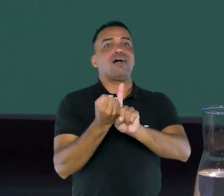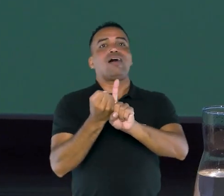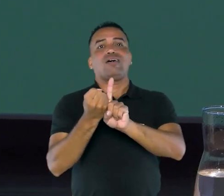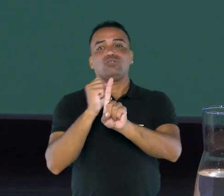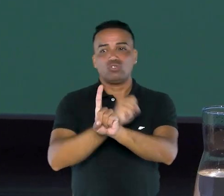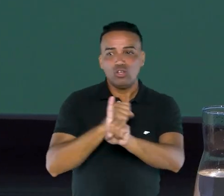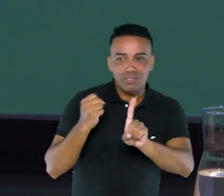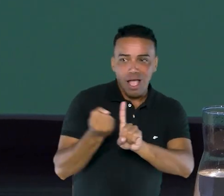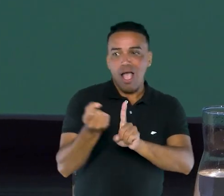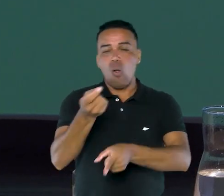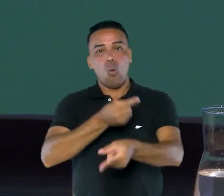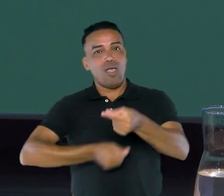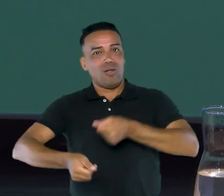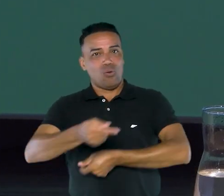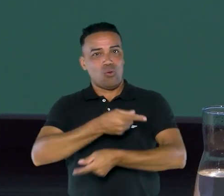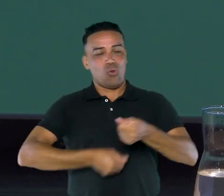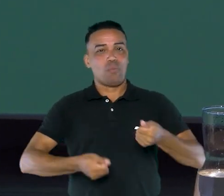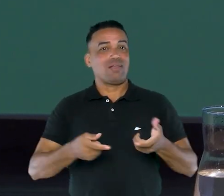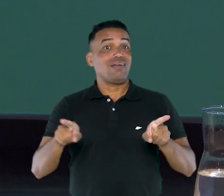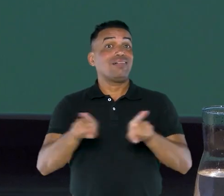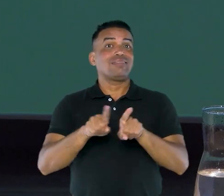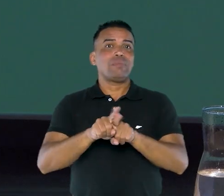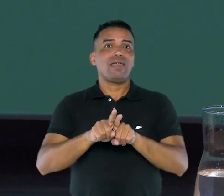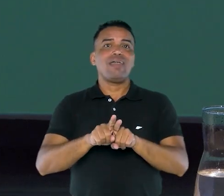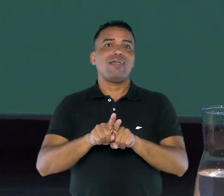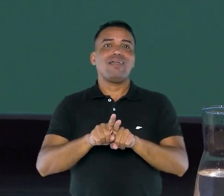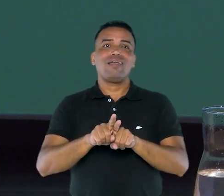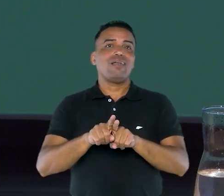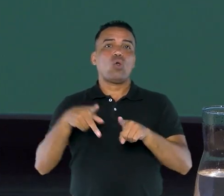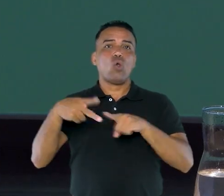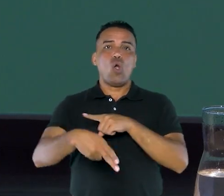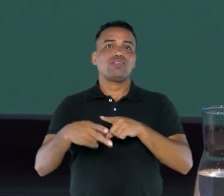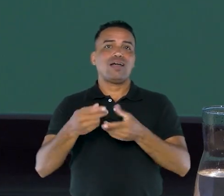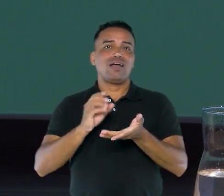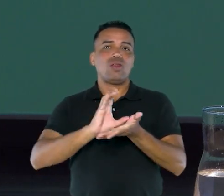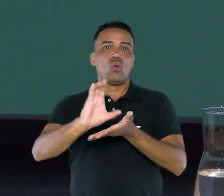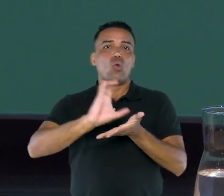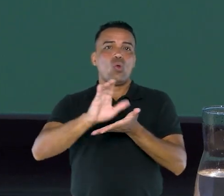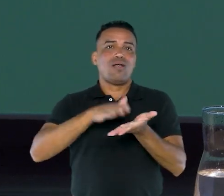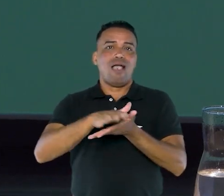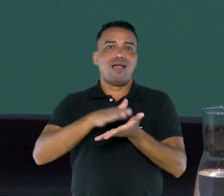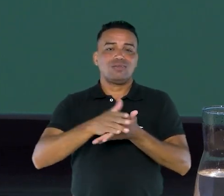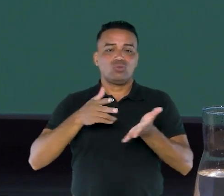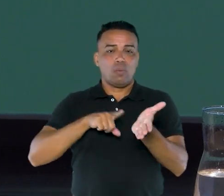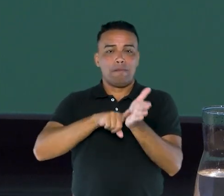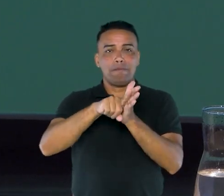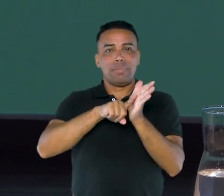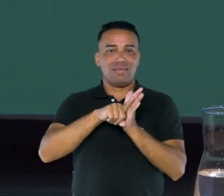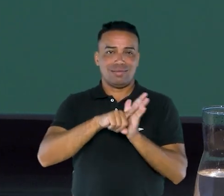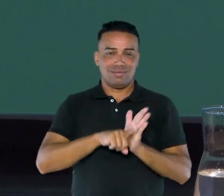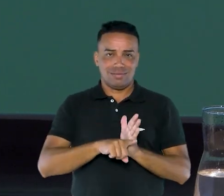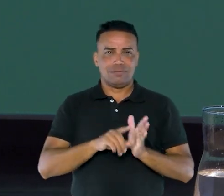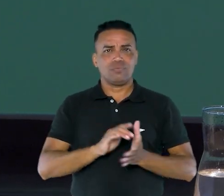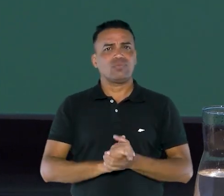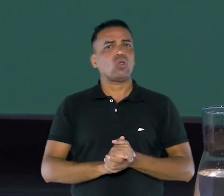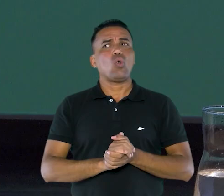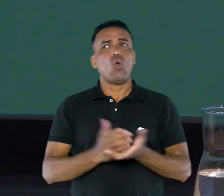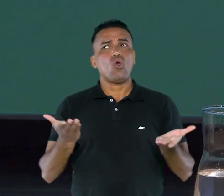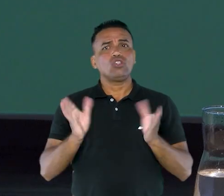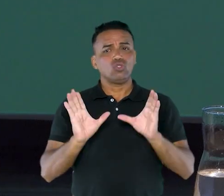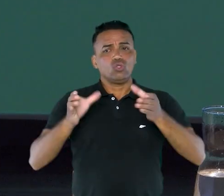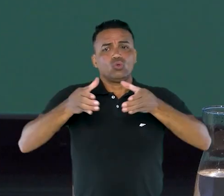social, socioeconômica e de pesquisa. E aí, hoje, teve uma notícia de uma rede